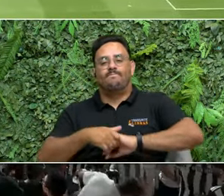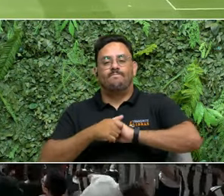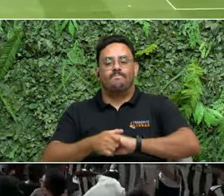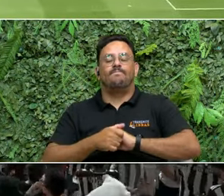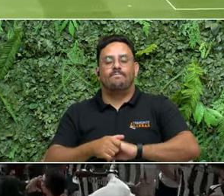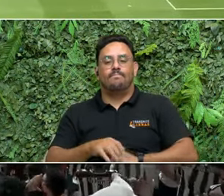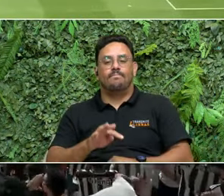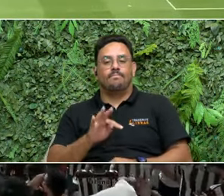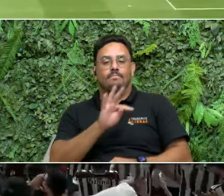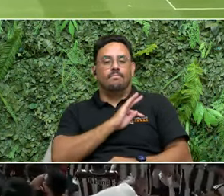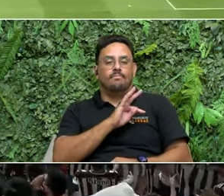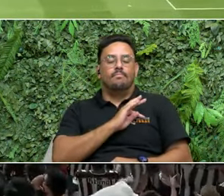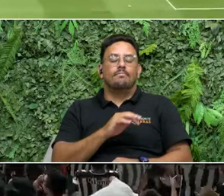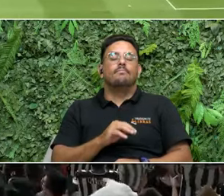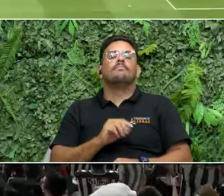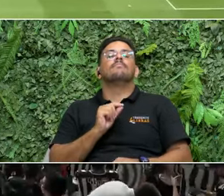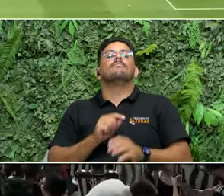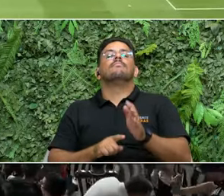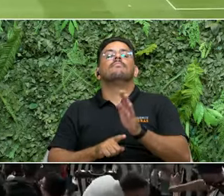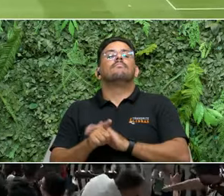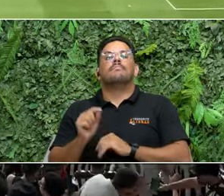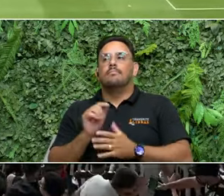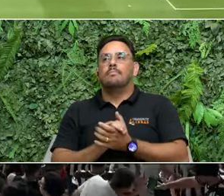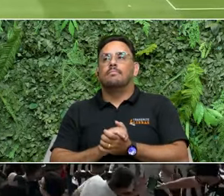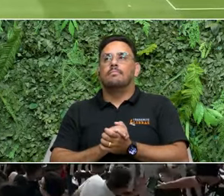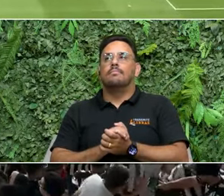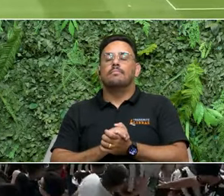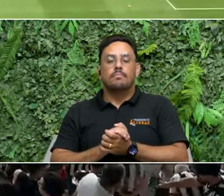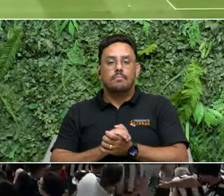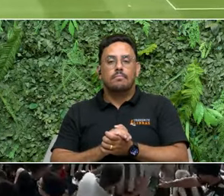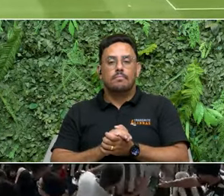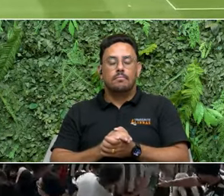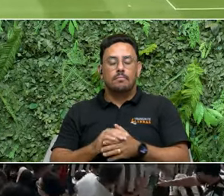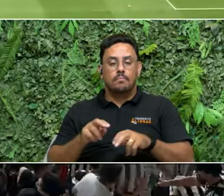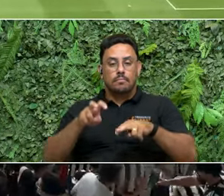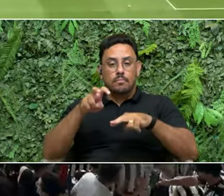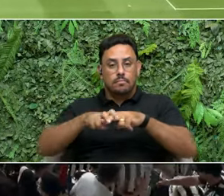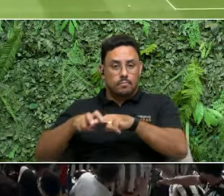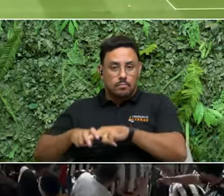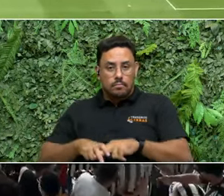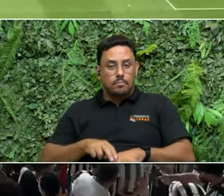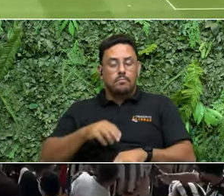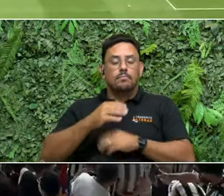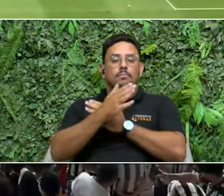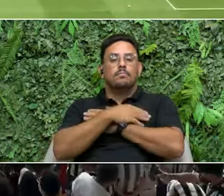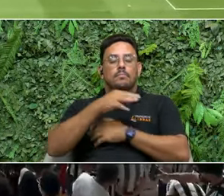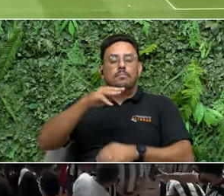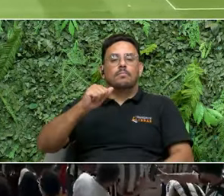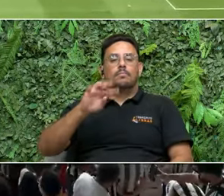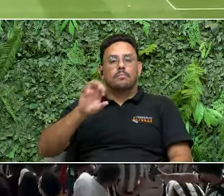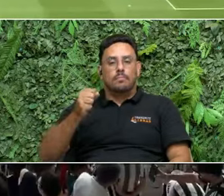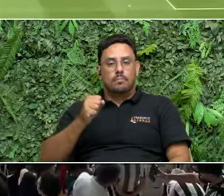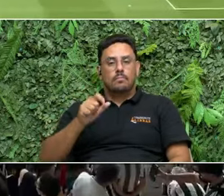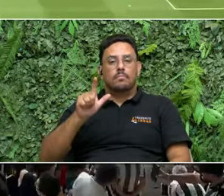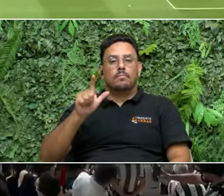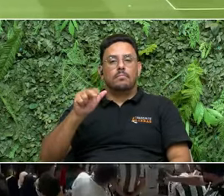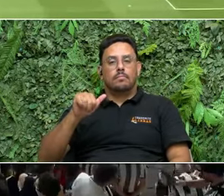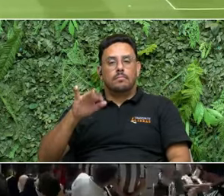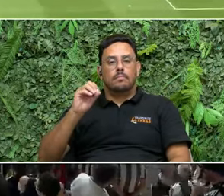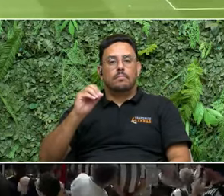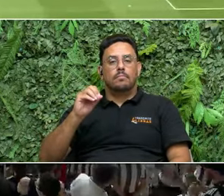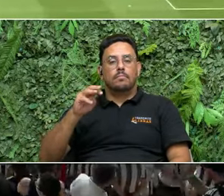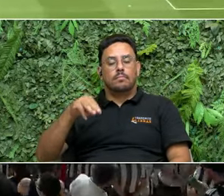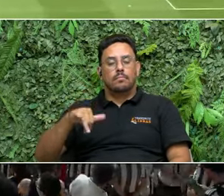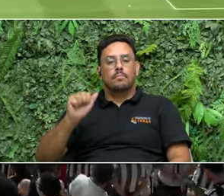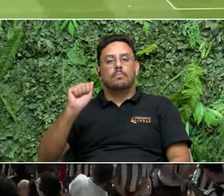partida nosso amigo Felipe Fernandes ossila no banco de reserva do Atlético tem o goleiro Mateus Mendes o zagueiro lindo Rabelo Mariano